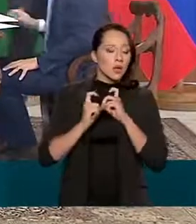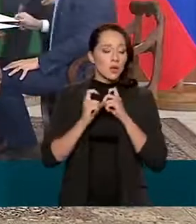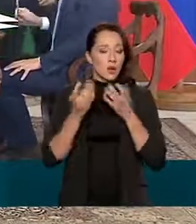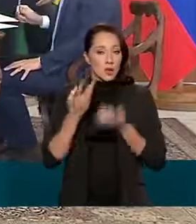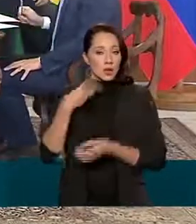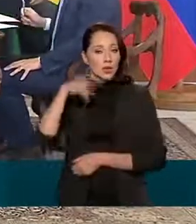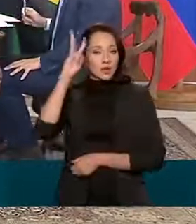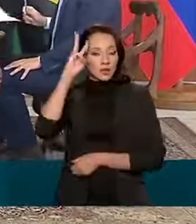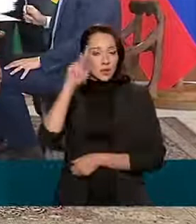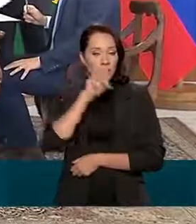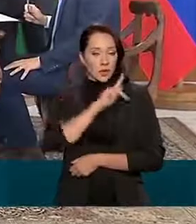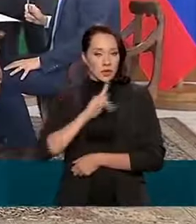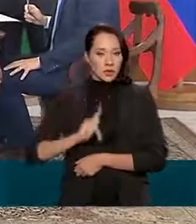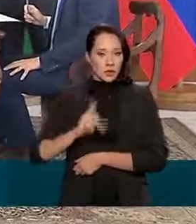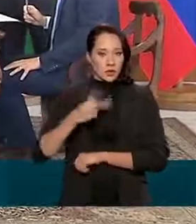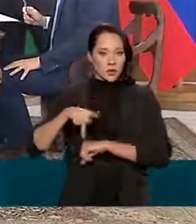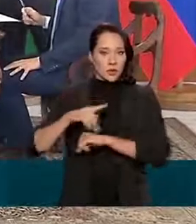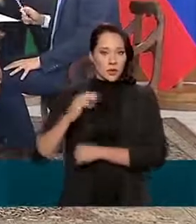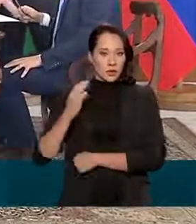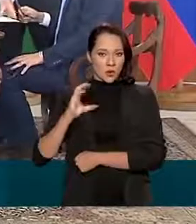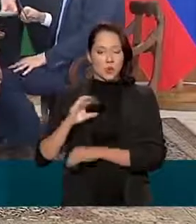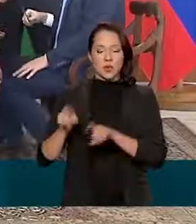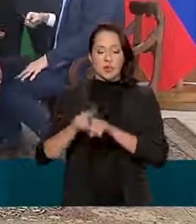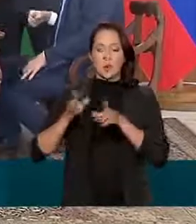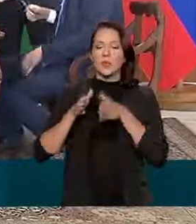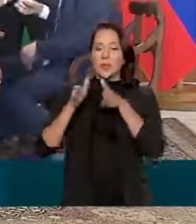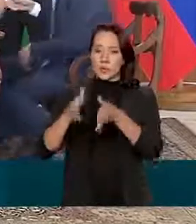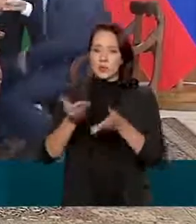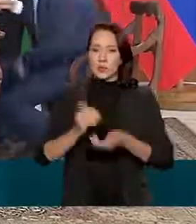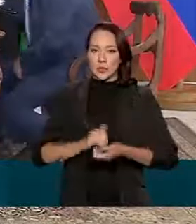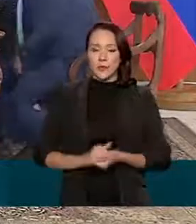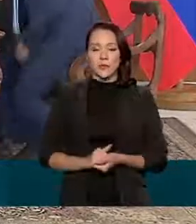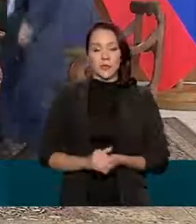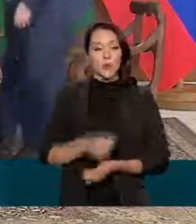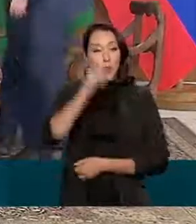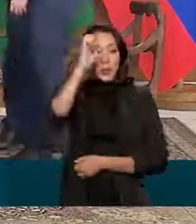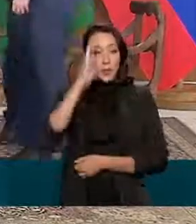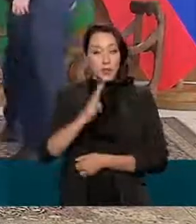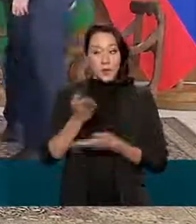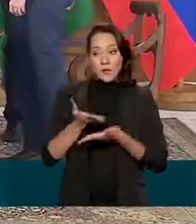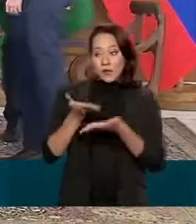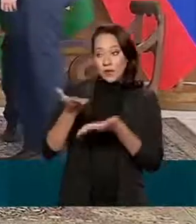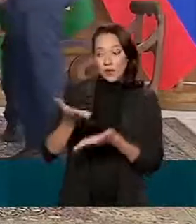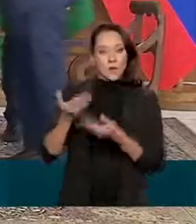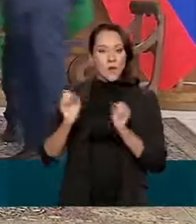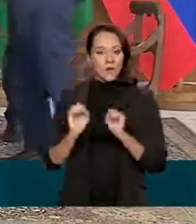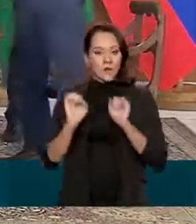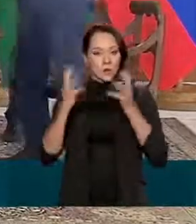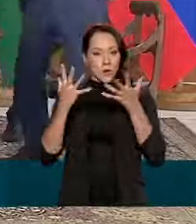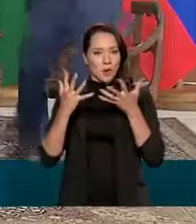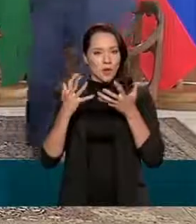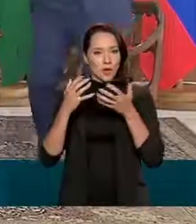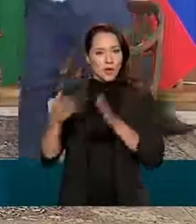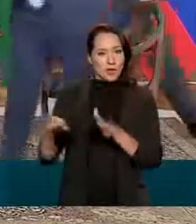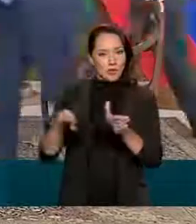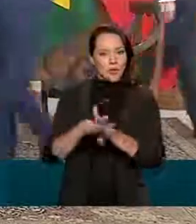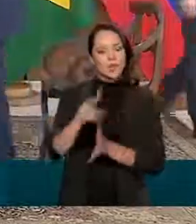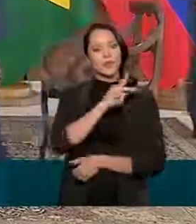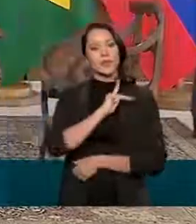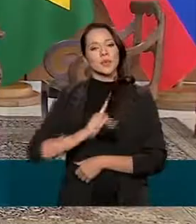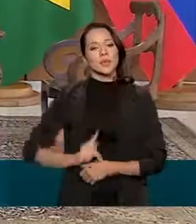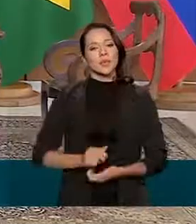terça-feira onde o presidente da Colômbia também participou o Brasil ofereceu uma cerimônia oficial de chegada ao